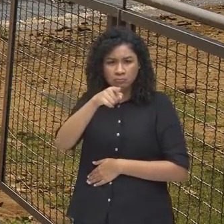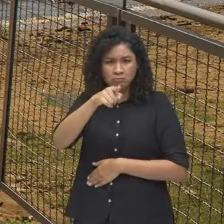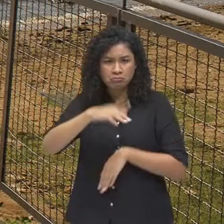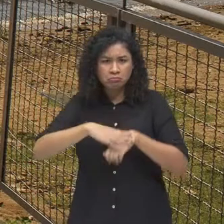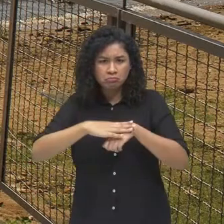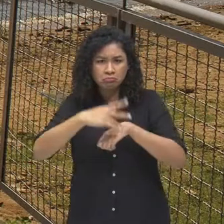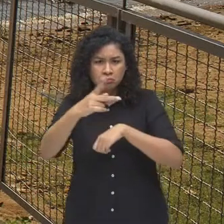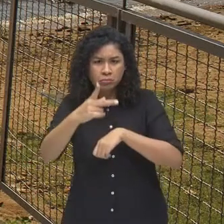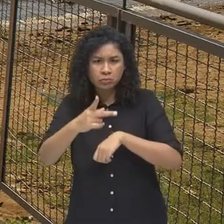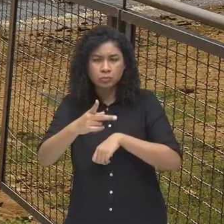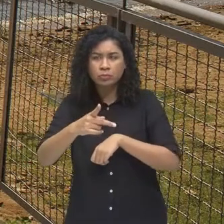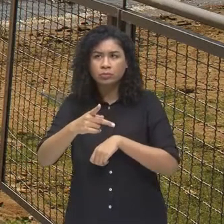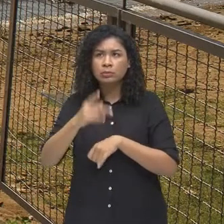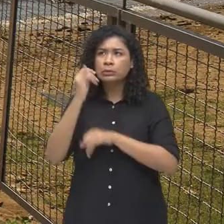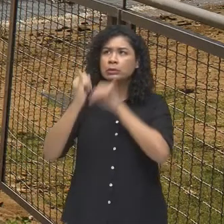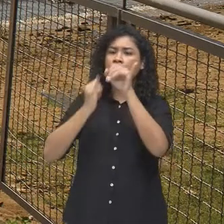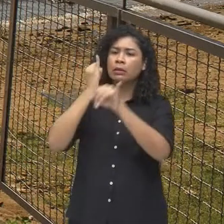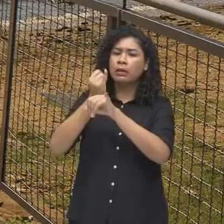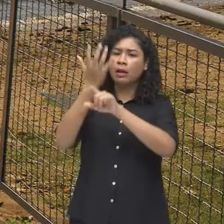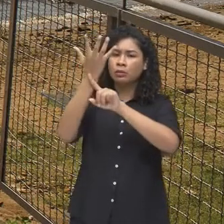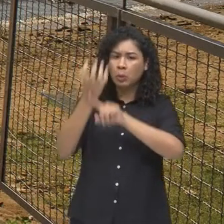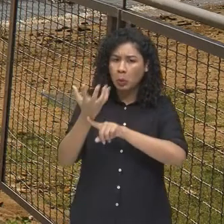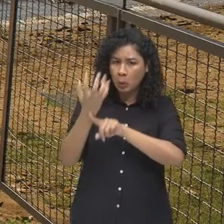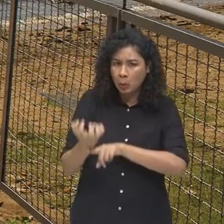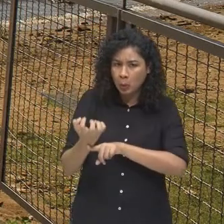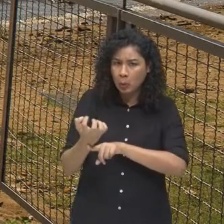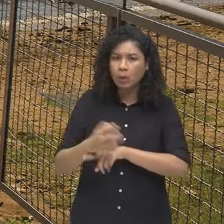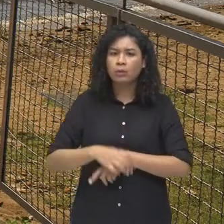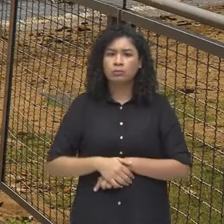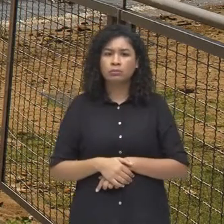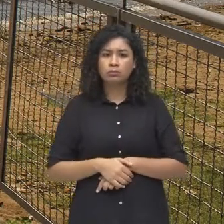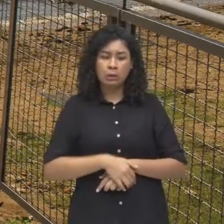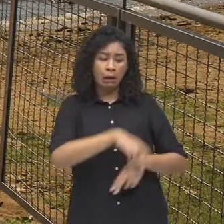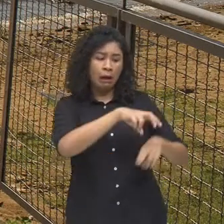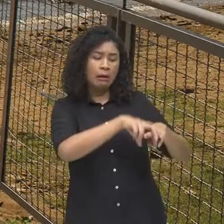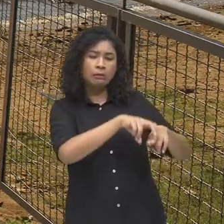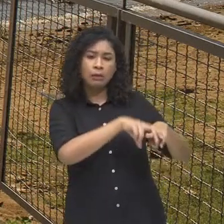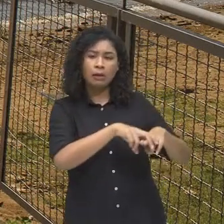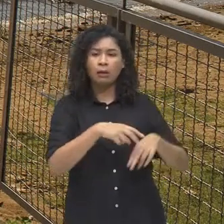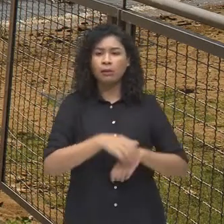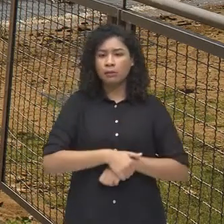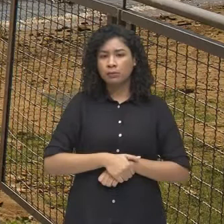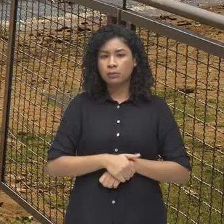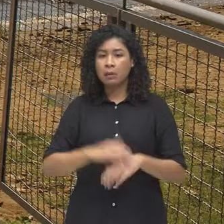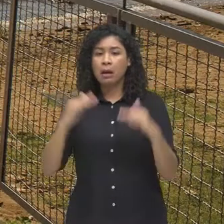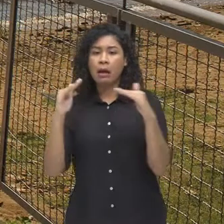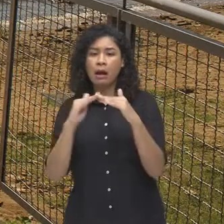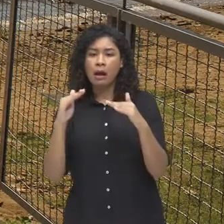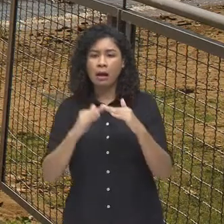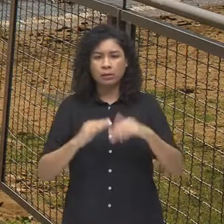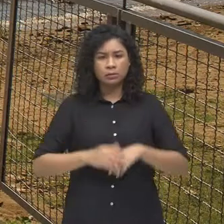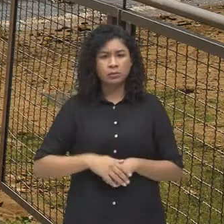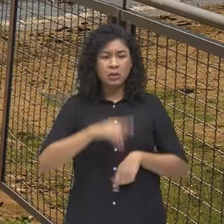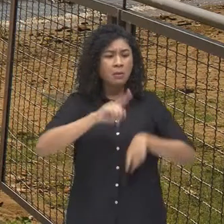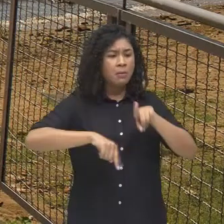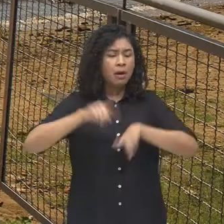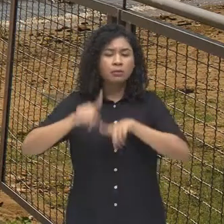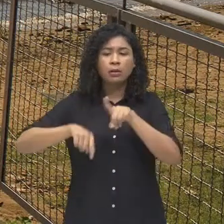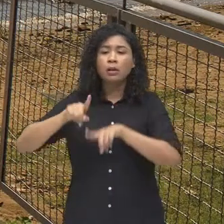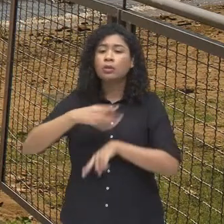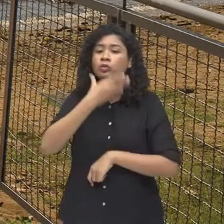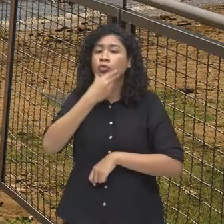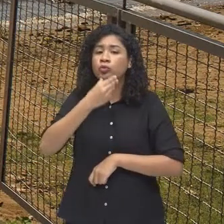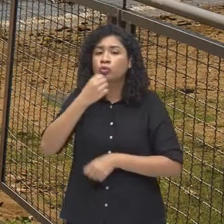do Wi-Fi, né, as cadeiras, as casas, tudo são construções humanas fruto do quê?